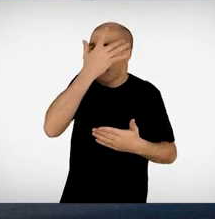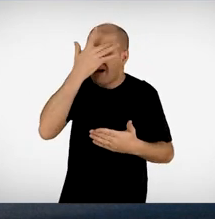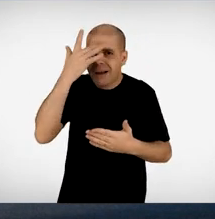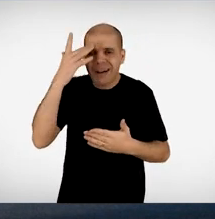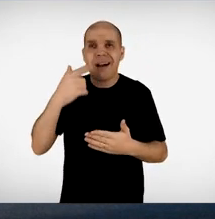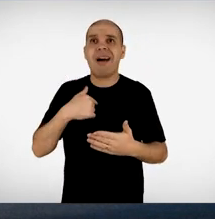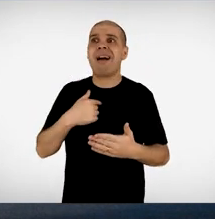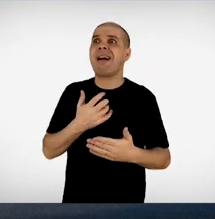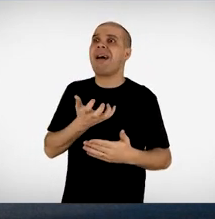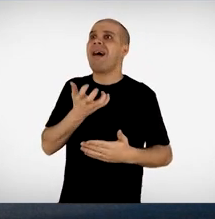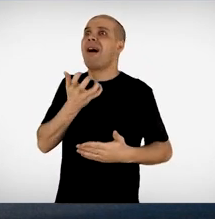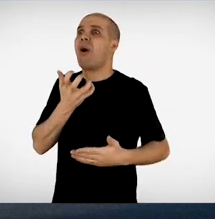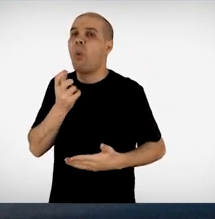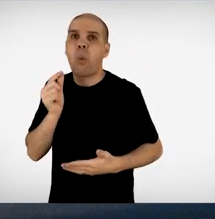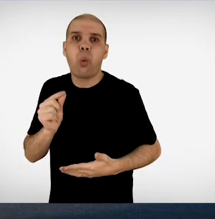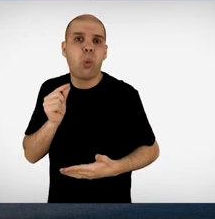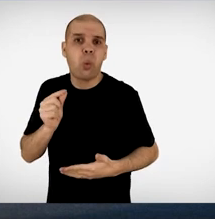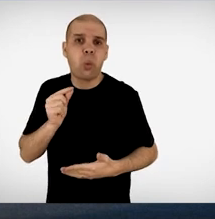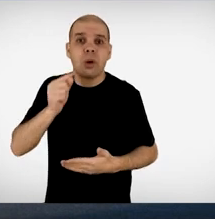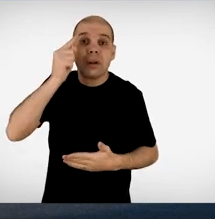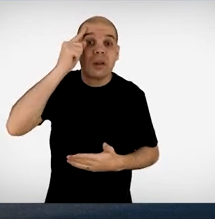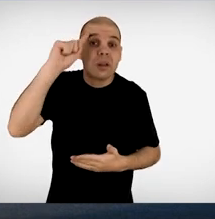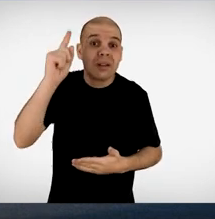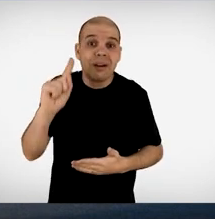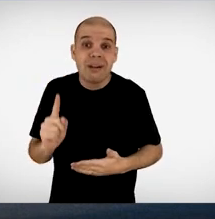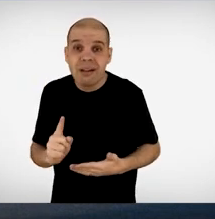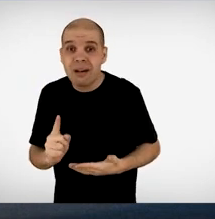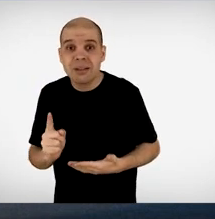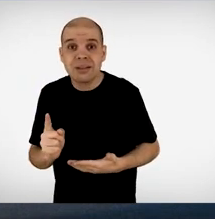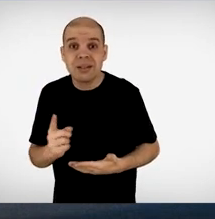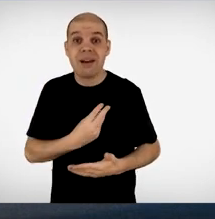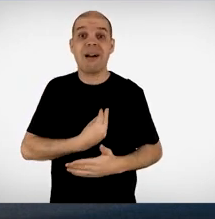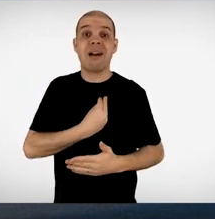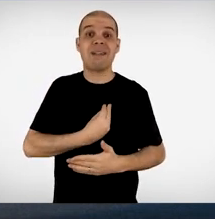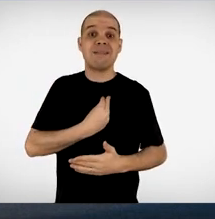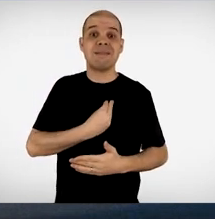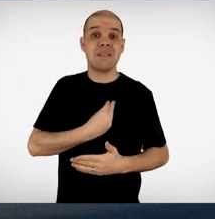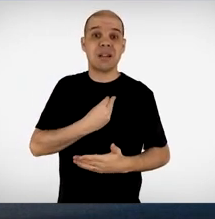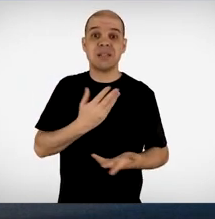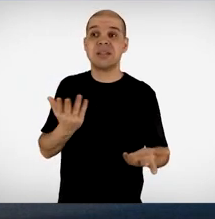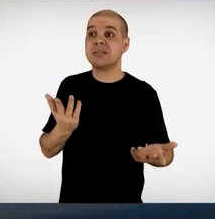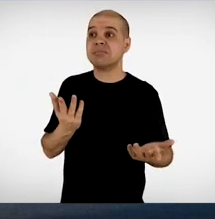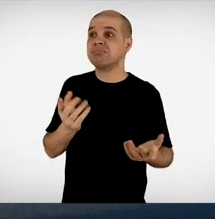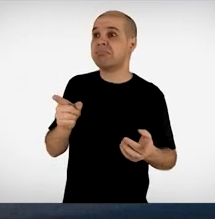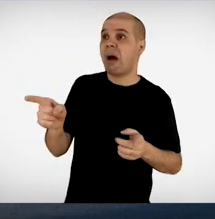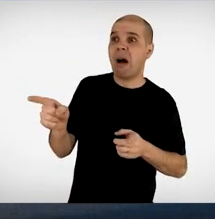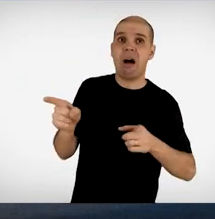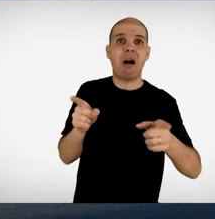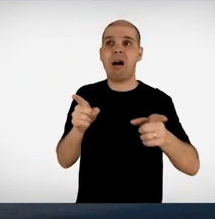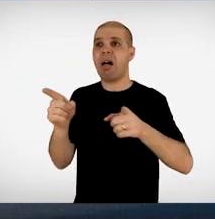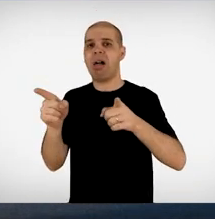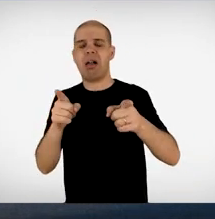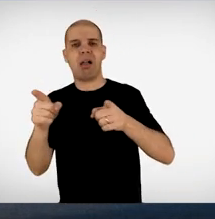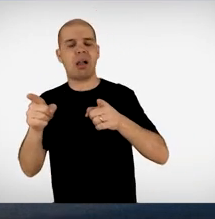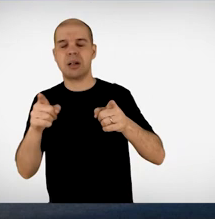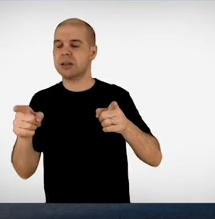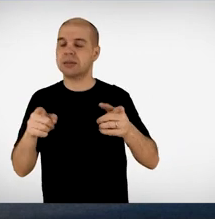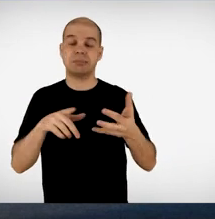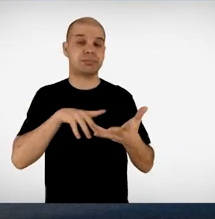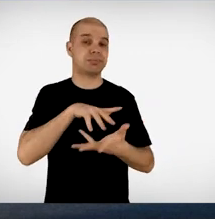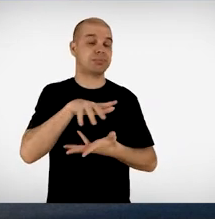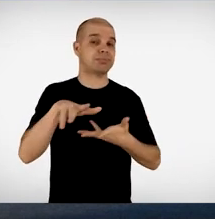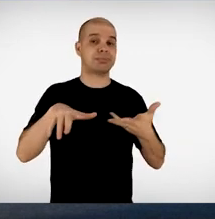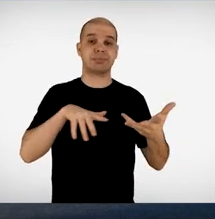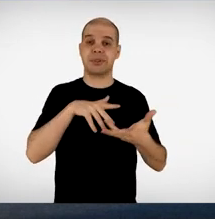com as pessoas como se fossem marionetes. Eu não quero entrar em detalhes, mas só para vocês me acompanharem, por onde correu minha